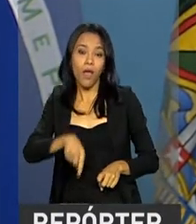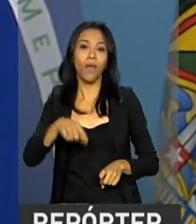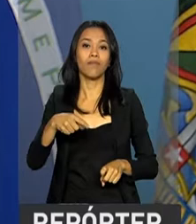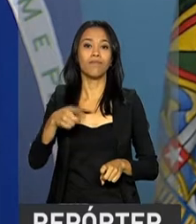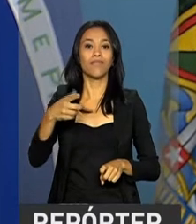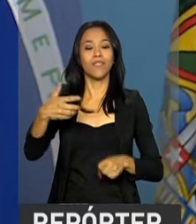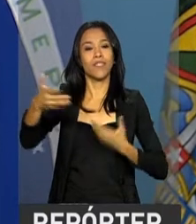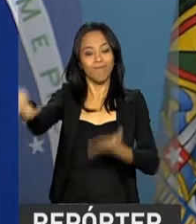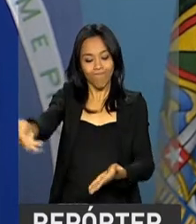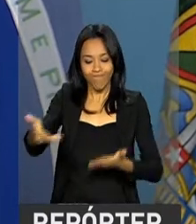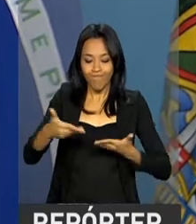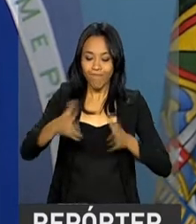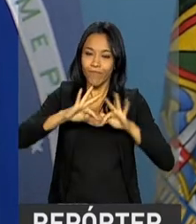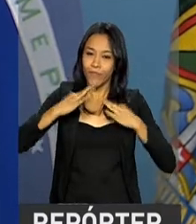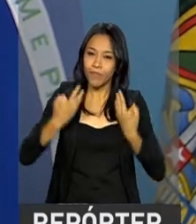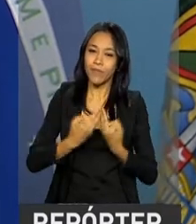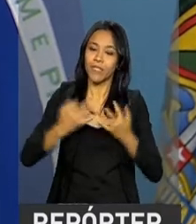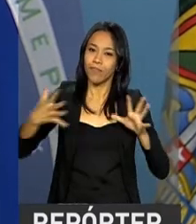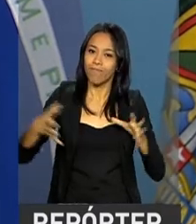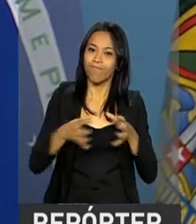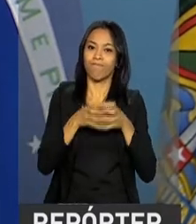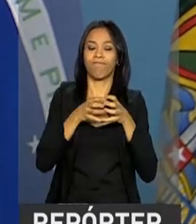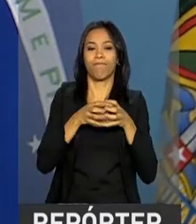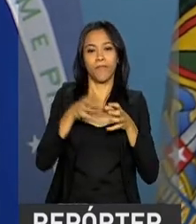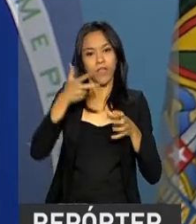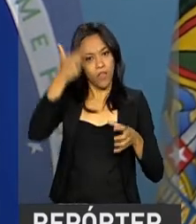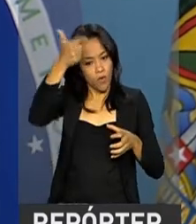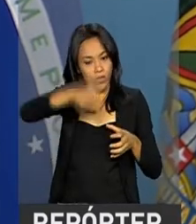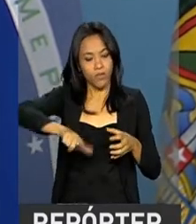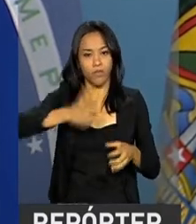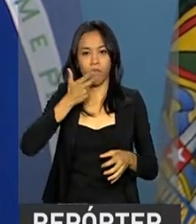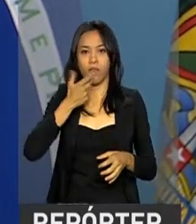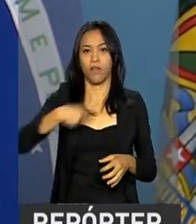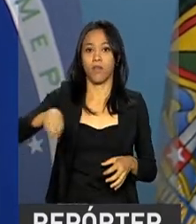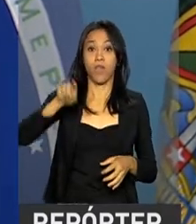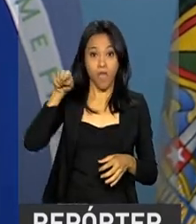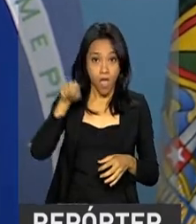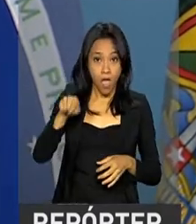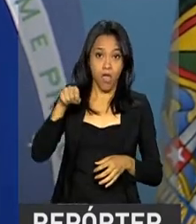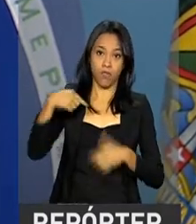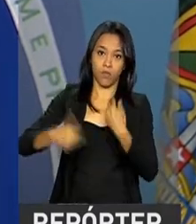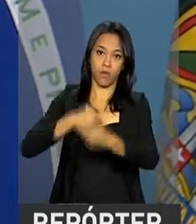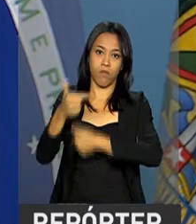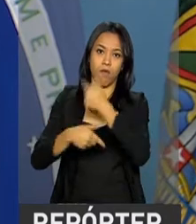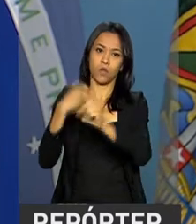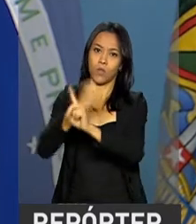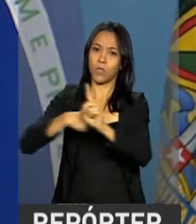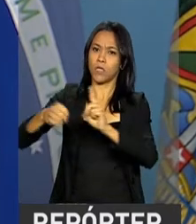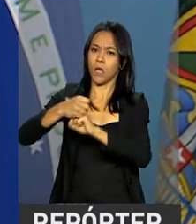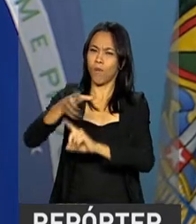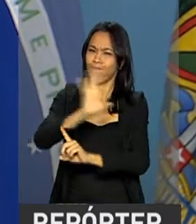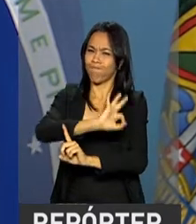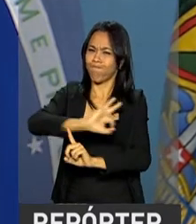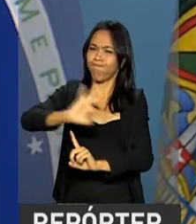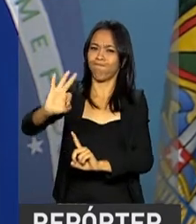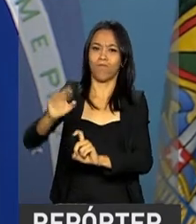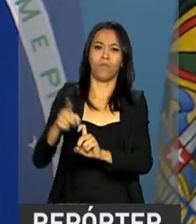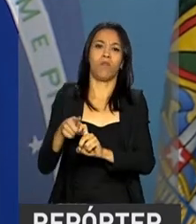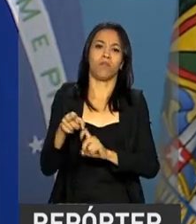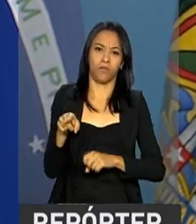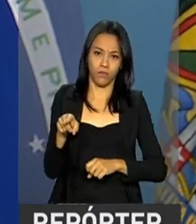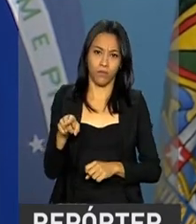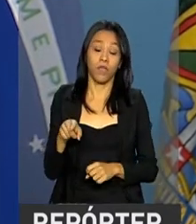família e faz volto a dizer 'você repetitivo um trabalho social extraordinário e é para